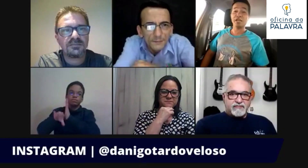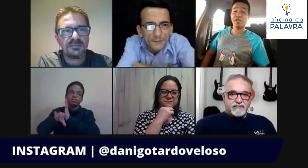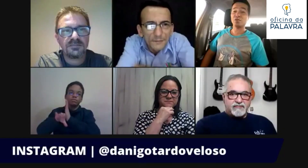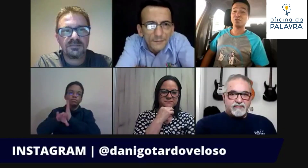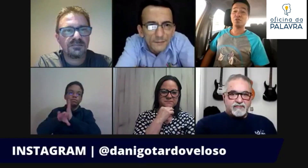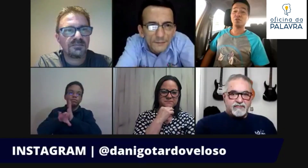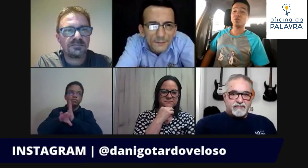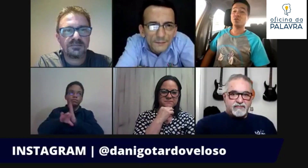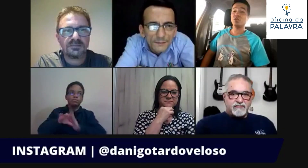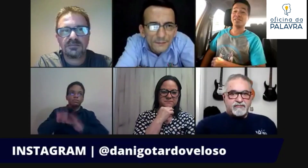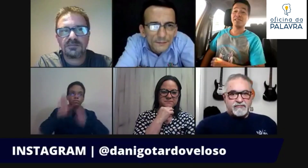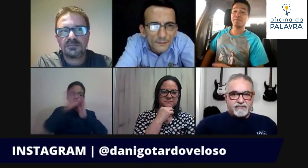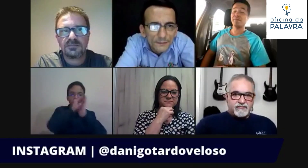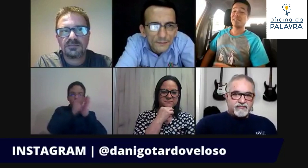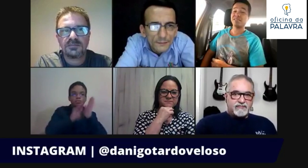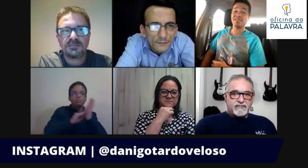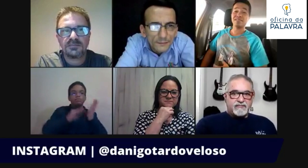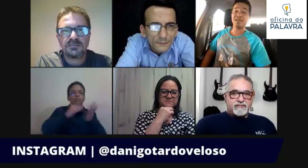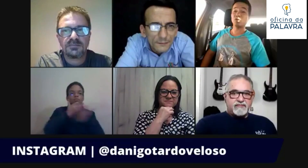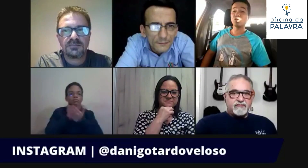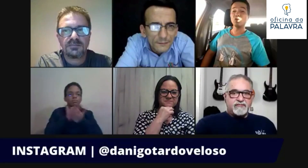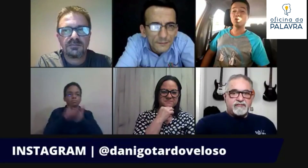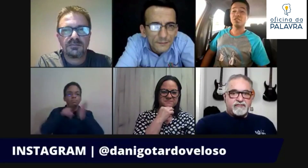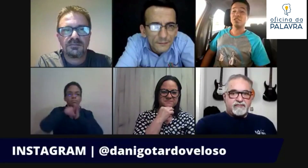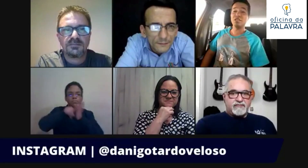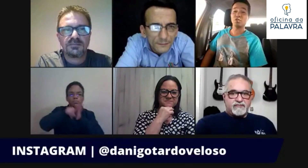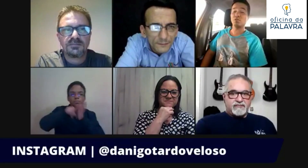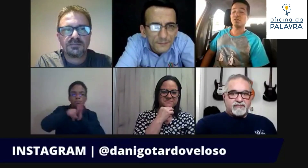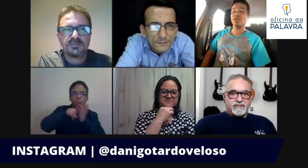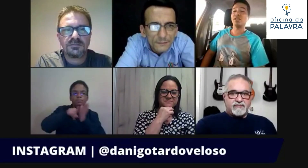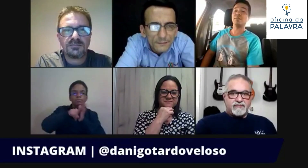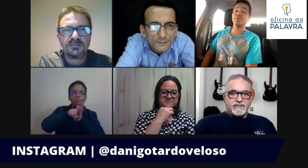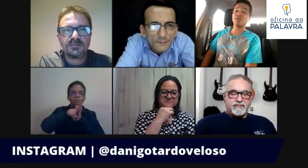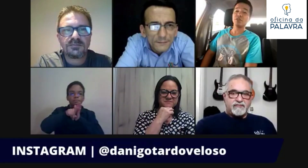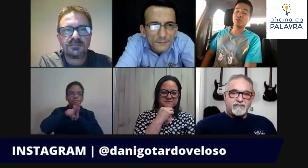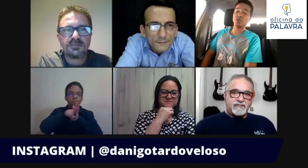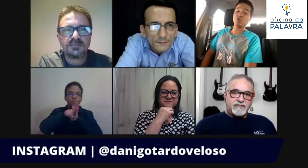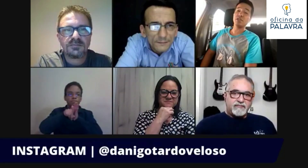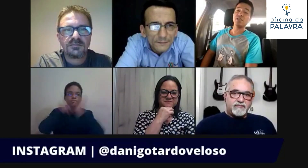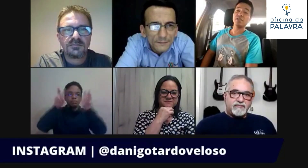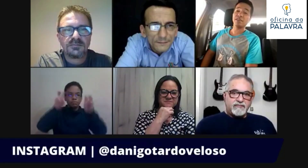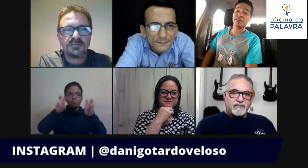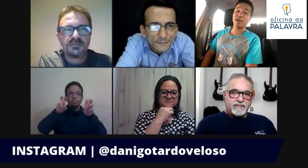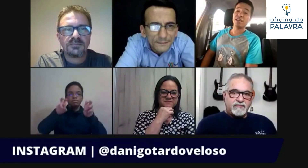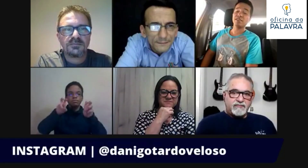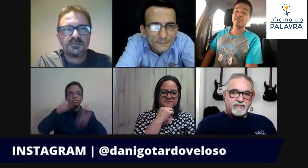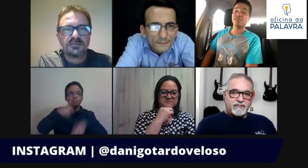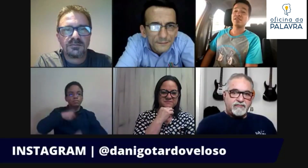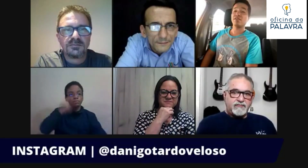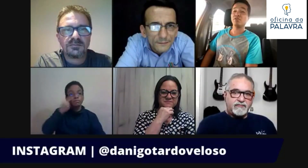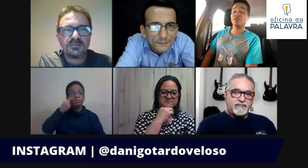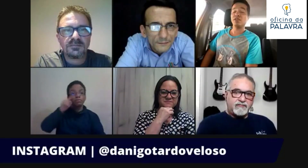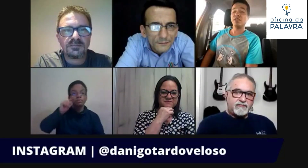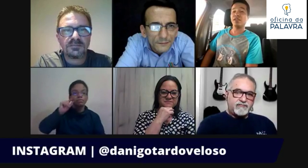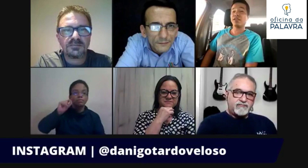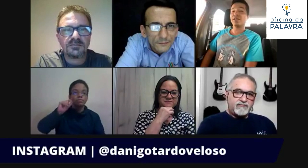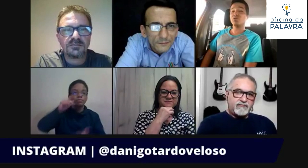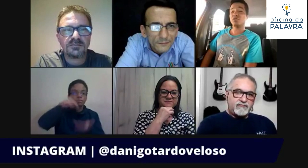comecei a estudar esse conteúdo, comecei a pesquisar tudo que tinha sobre ele, e eu descobri que, na verdade, eles